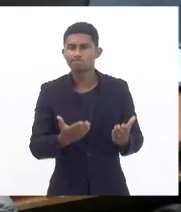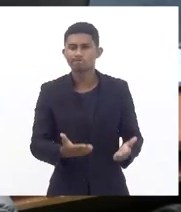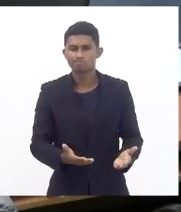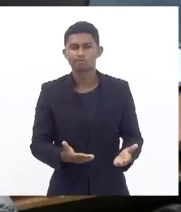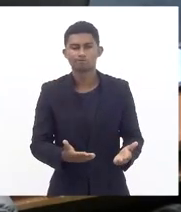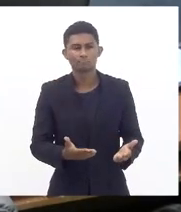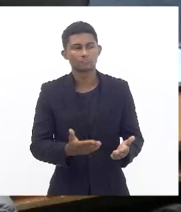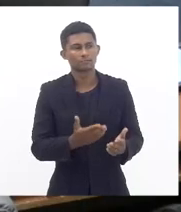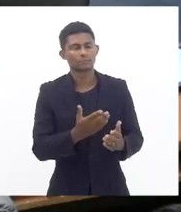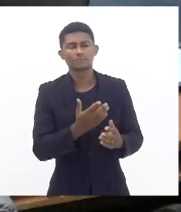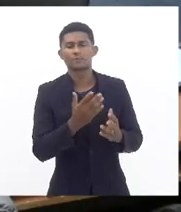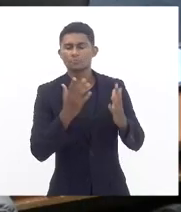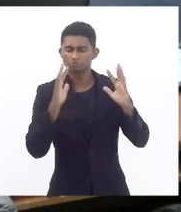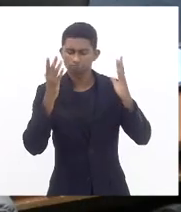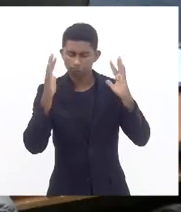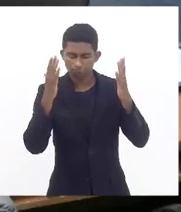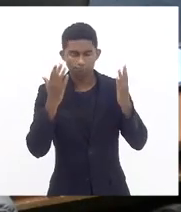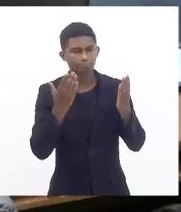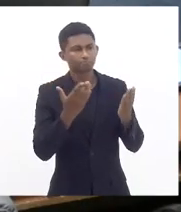início